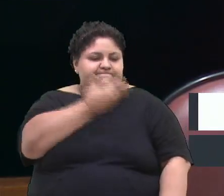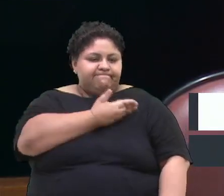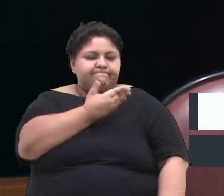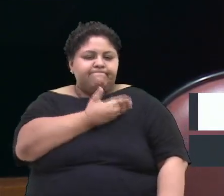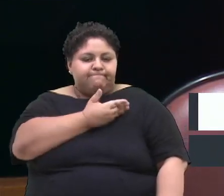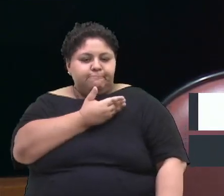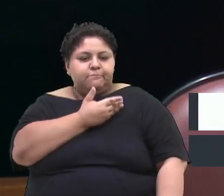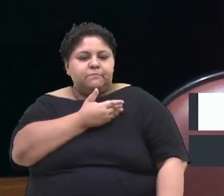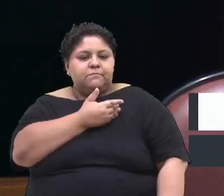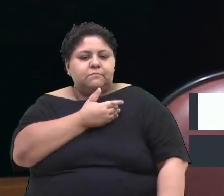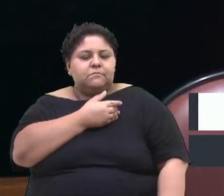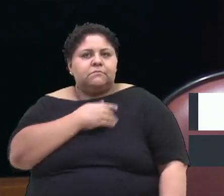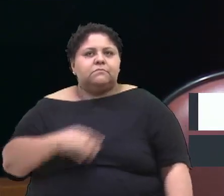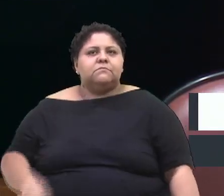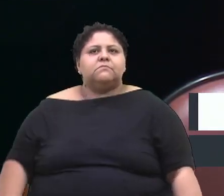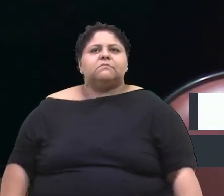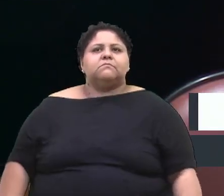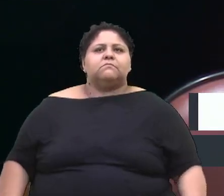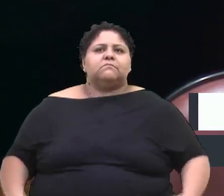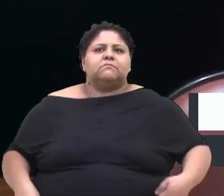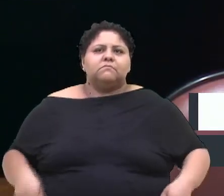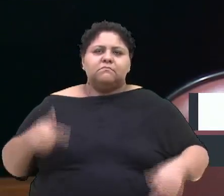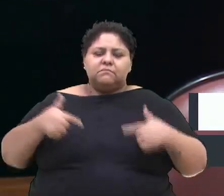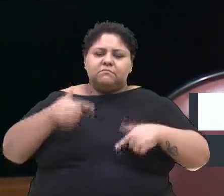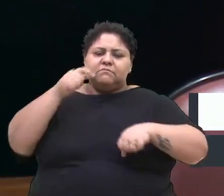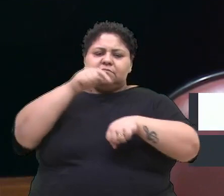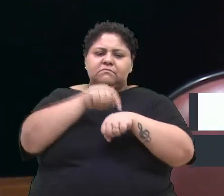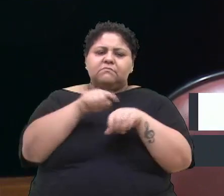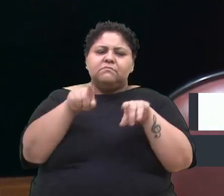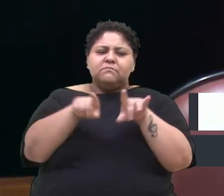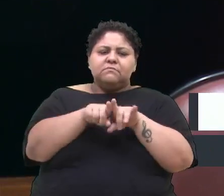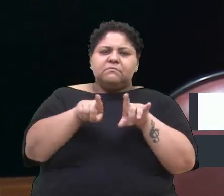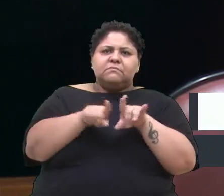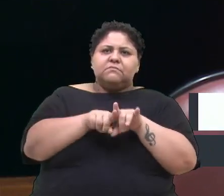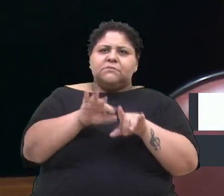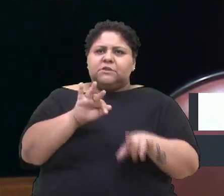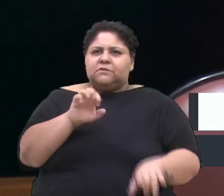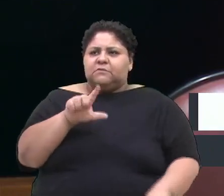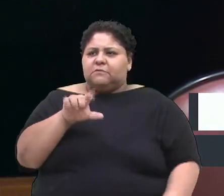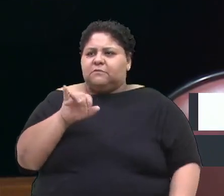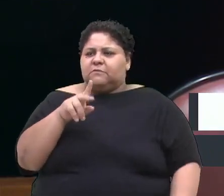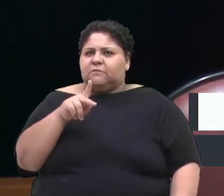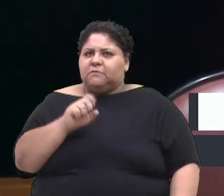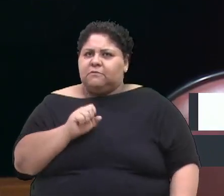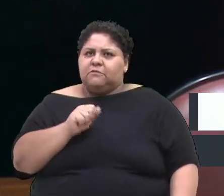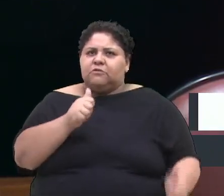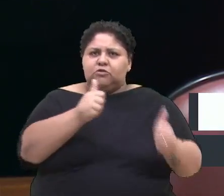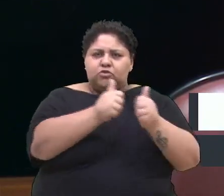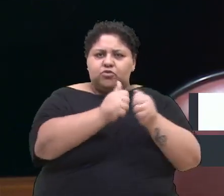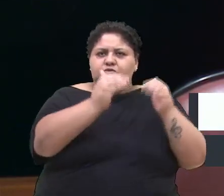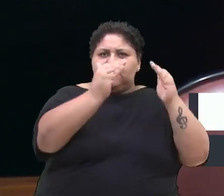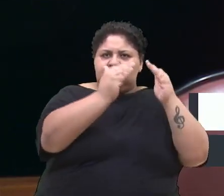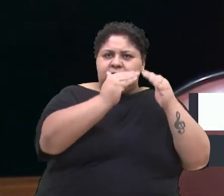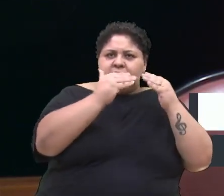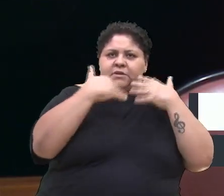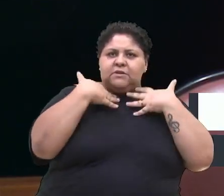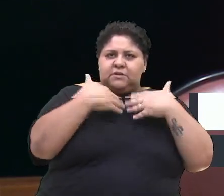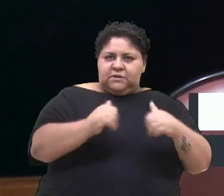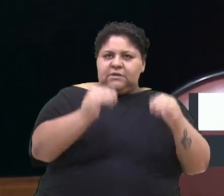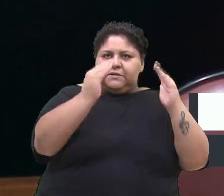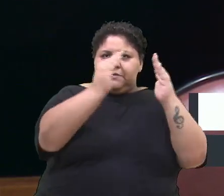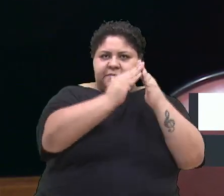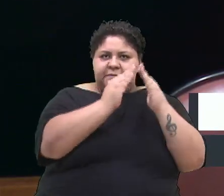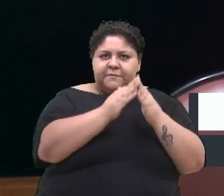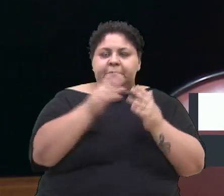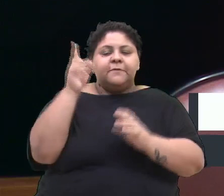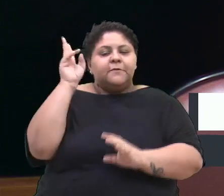né? Trabalhei um tempo também com o Felipe, né? Ali na habitação, enfim. Mas é uma